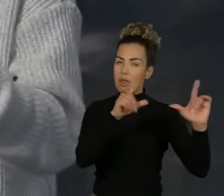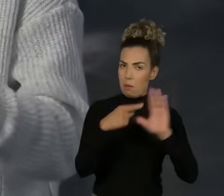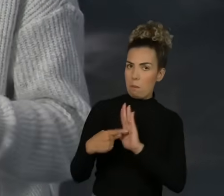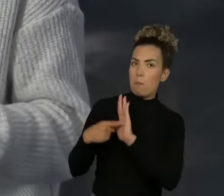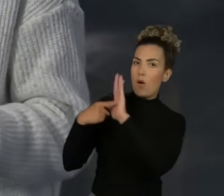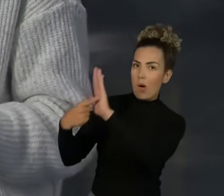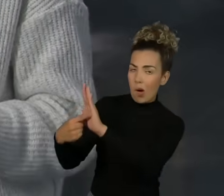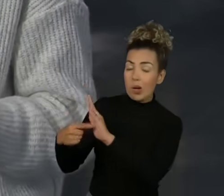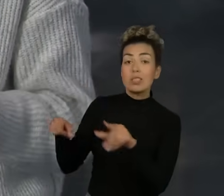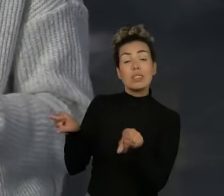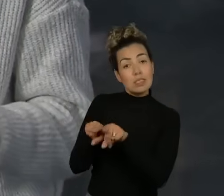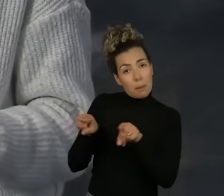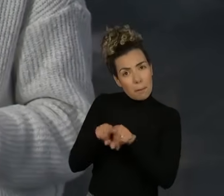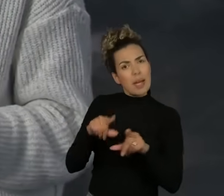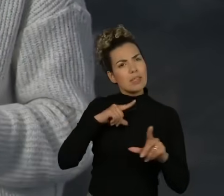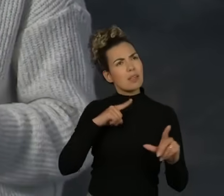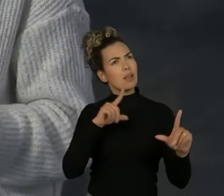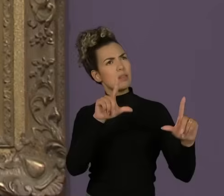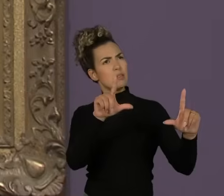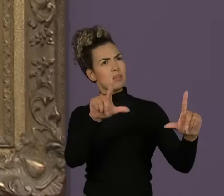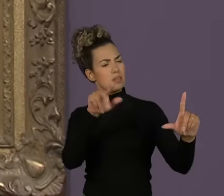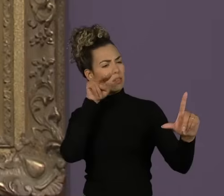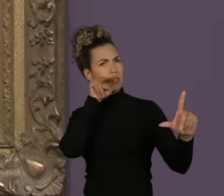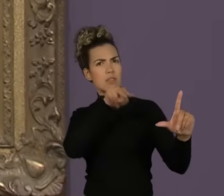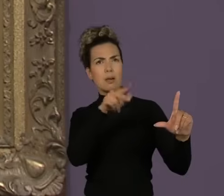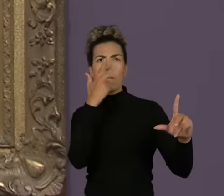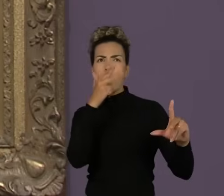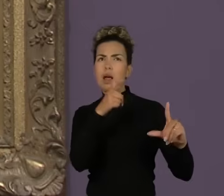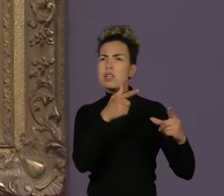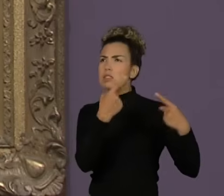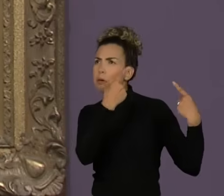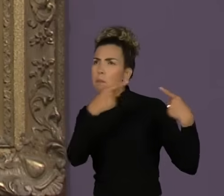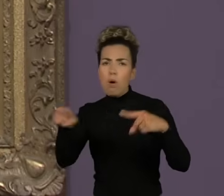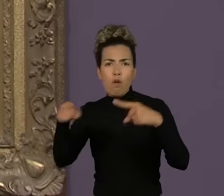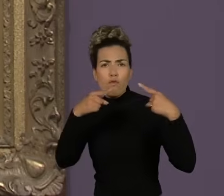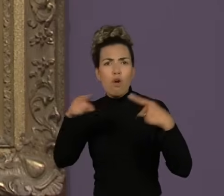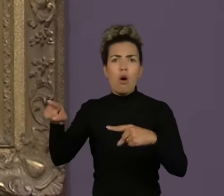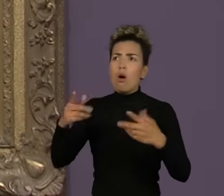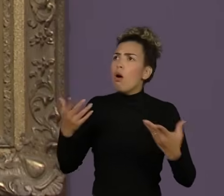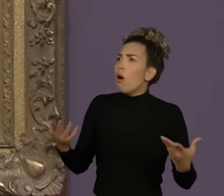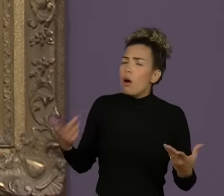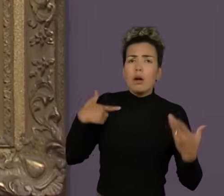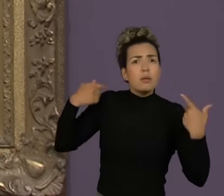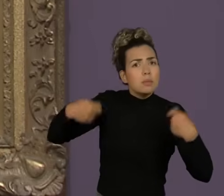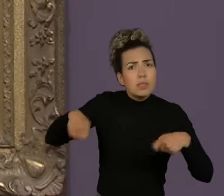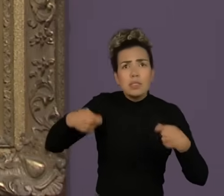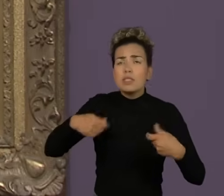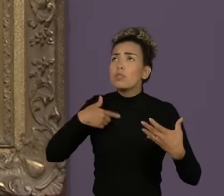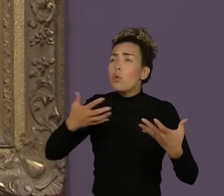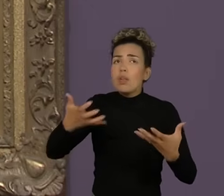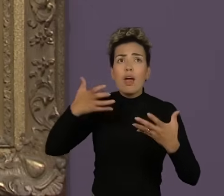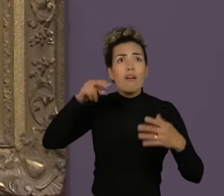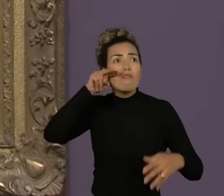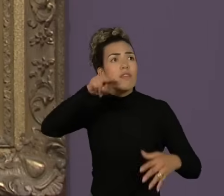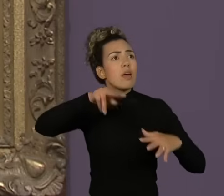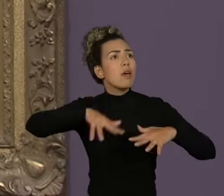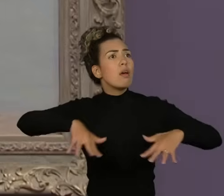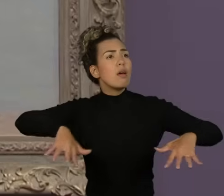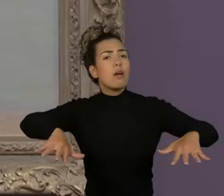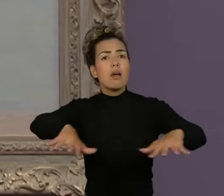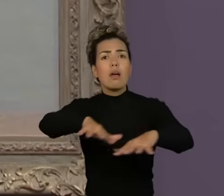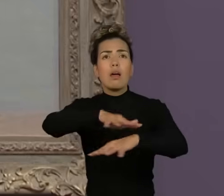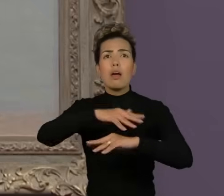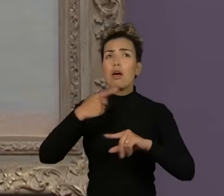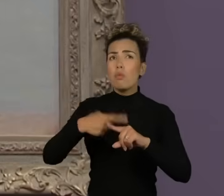entra em excursões muito perigosas pelo território para conseguir vistas, né, que tinham fugido do cartão postal